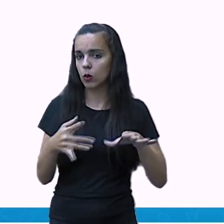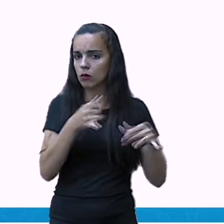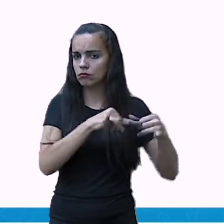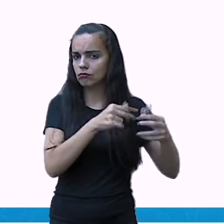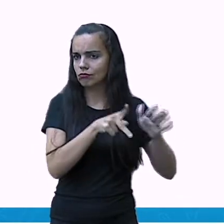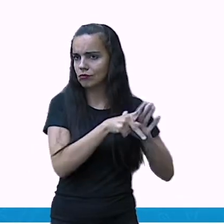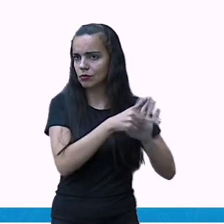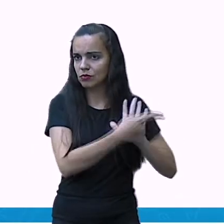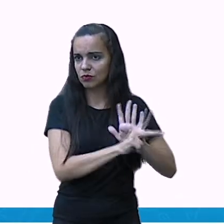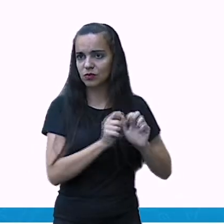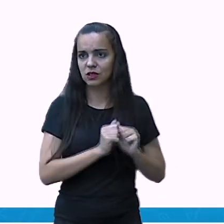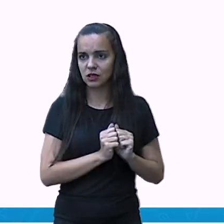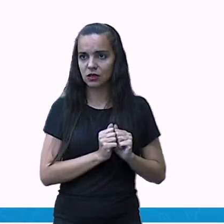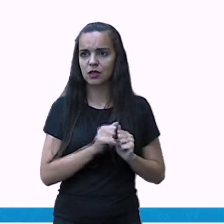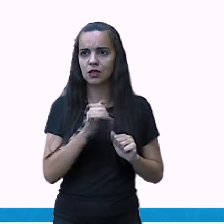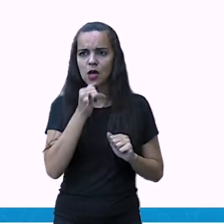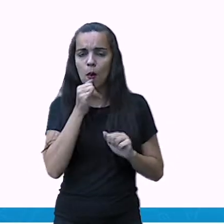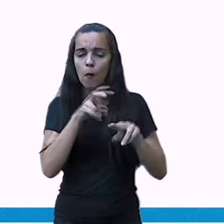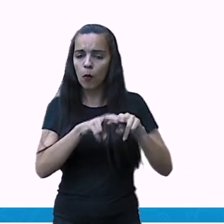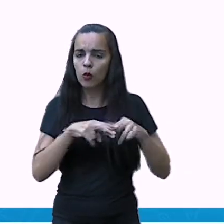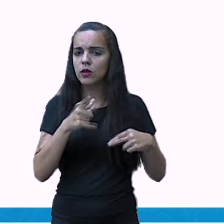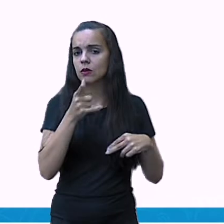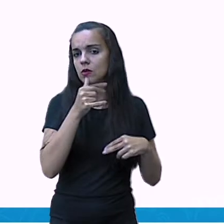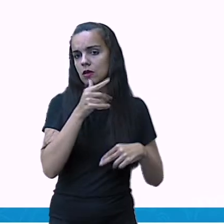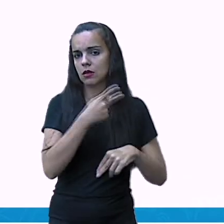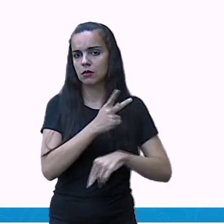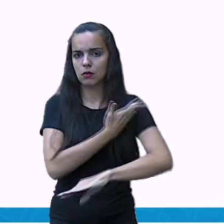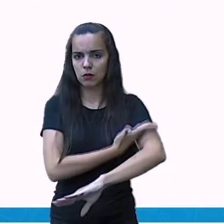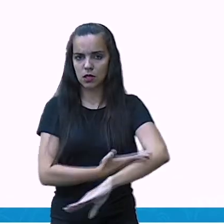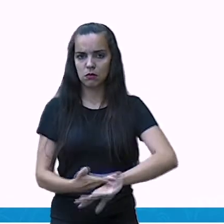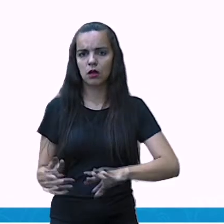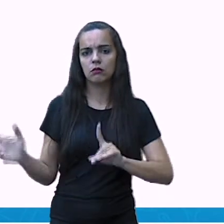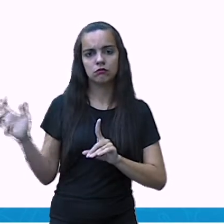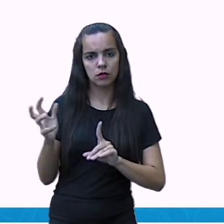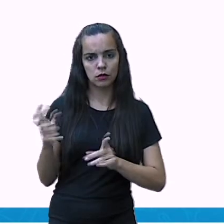branca. Por isso que as suas águas vão receber esse nome.